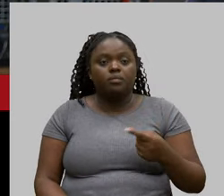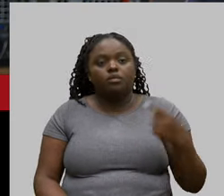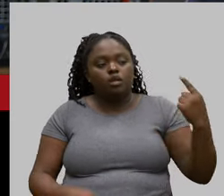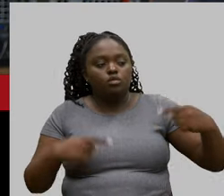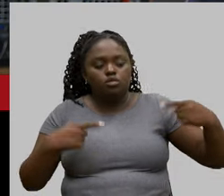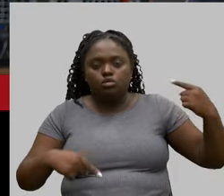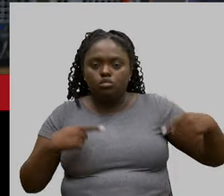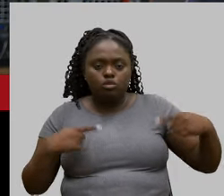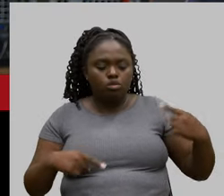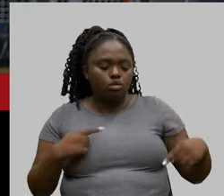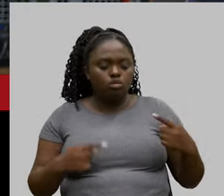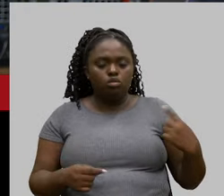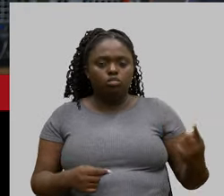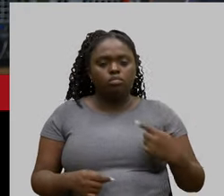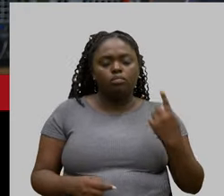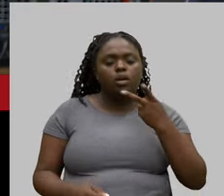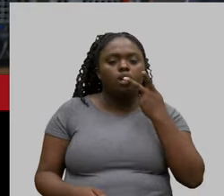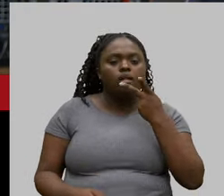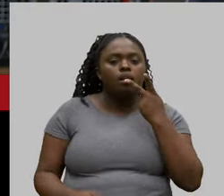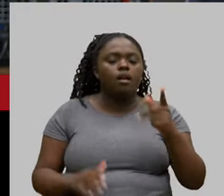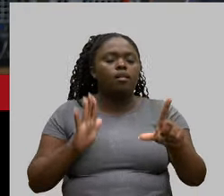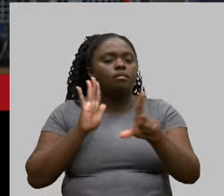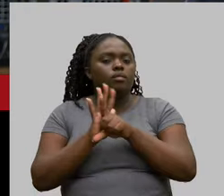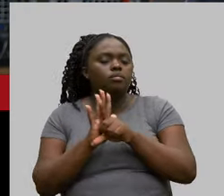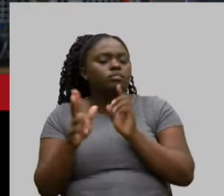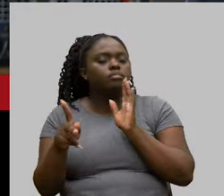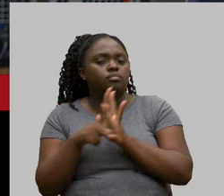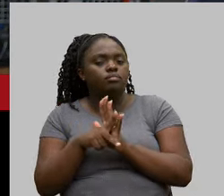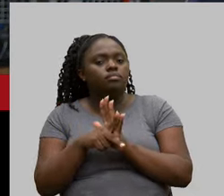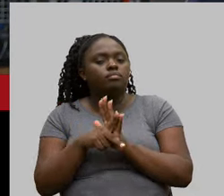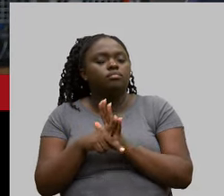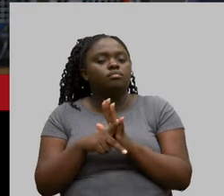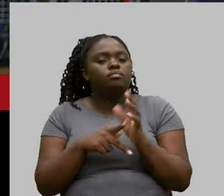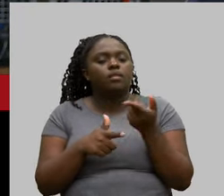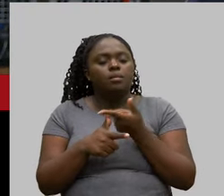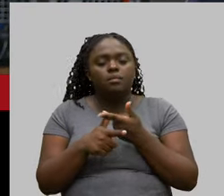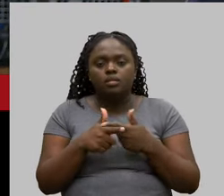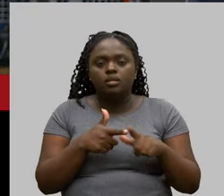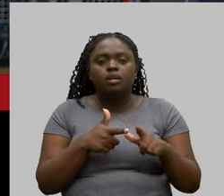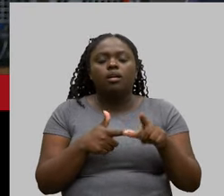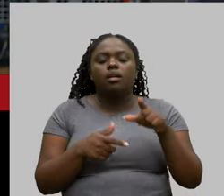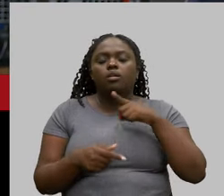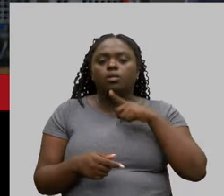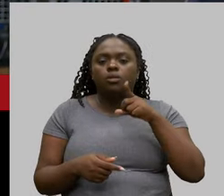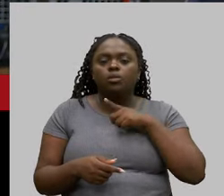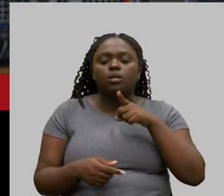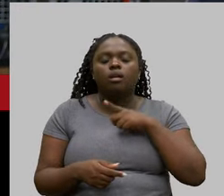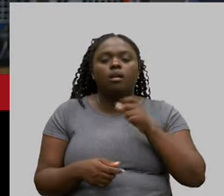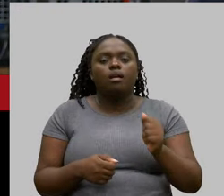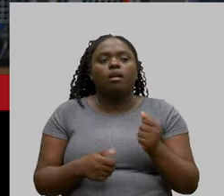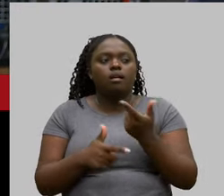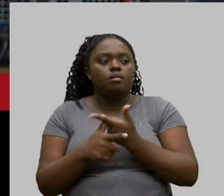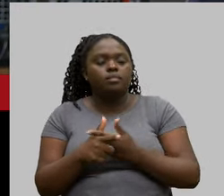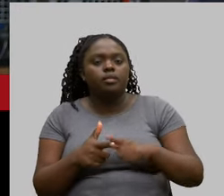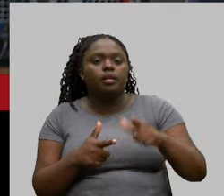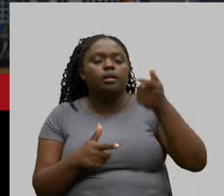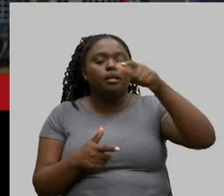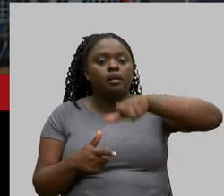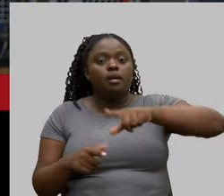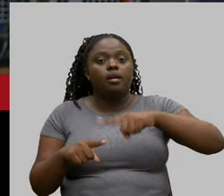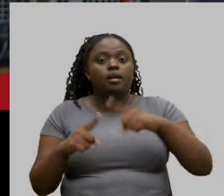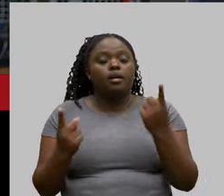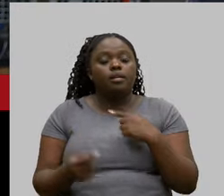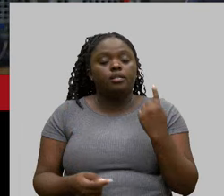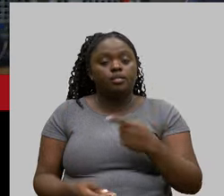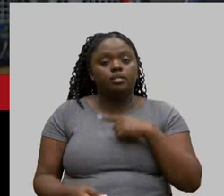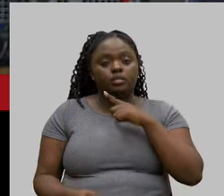nossa Norma fala em lei e específica né para parcelamento quando exige lei específica para reparcelamento mas inclusive tivemos até uma